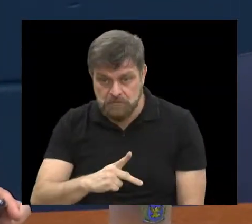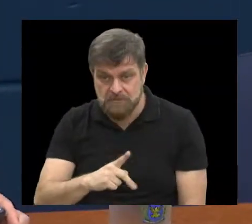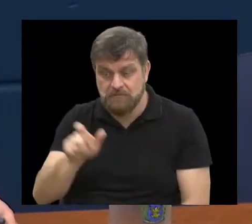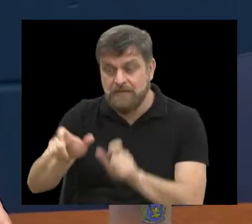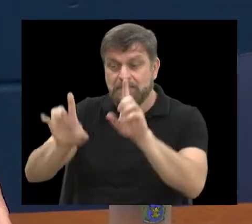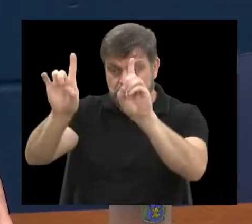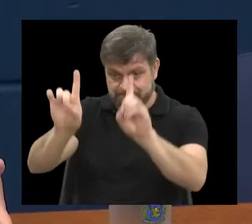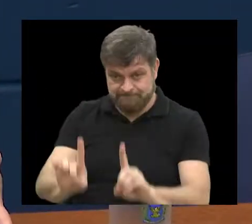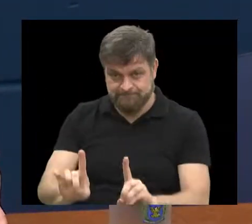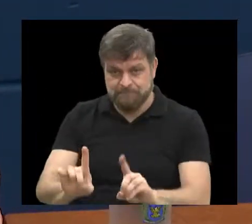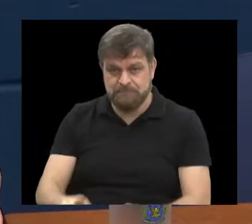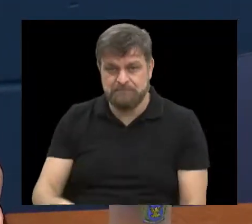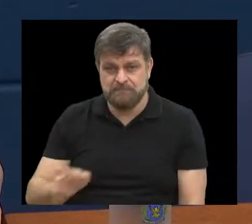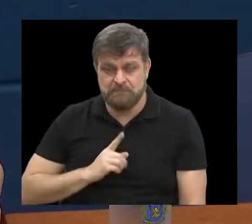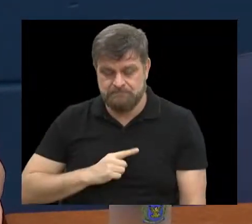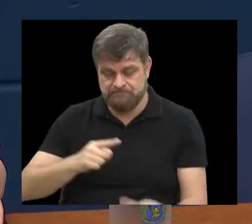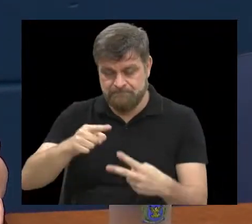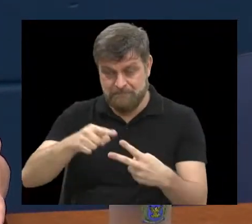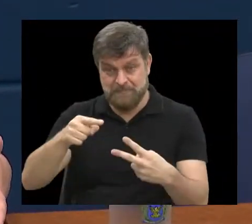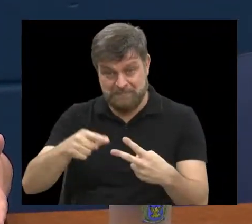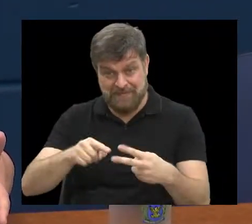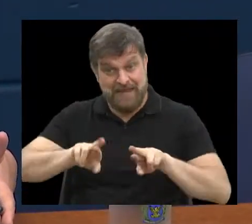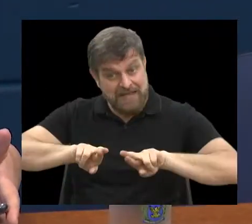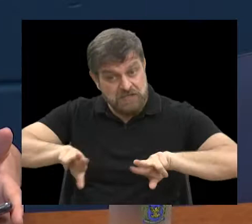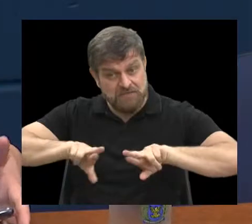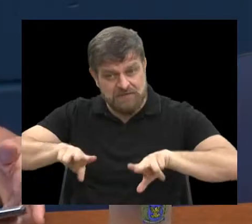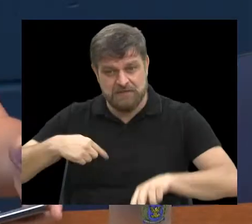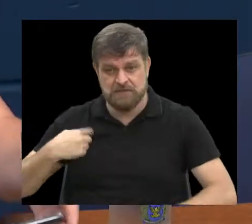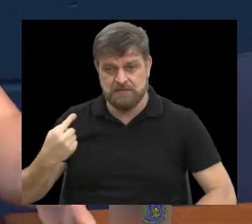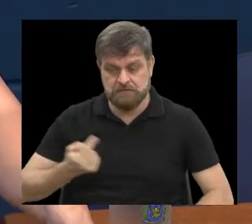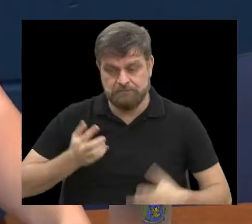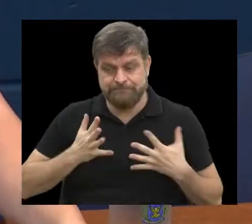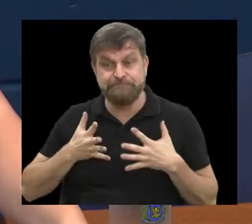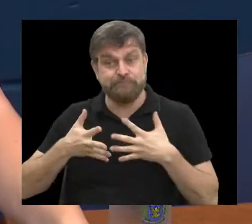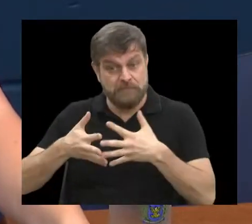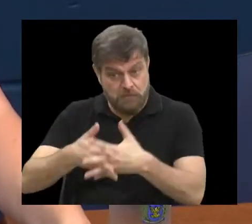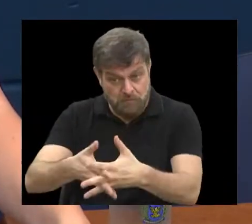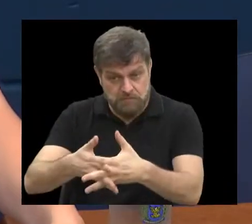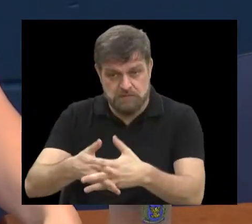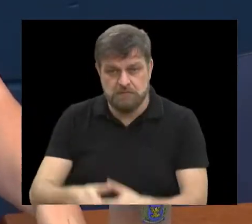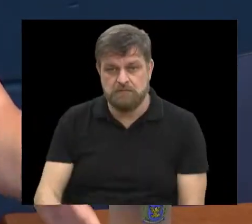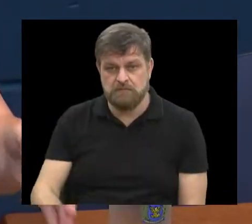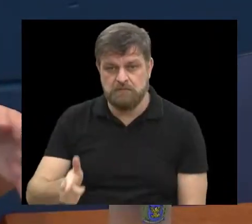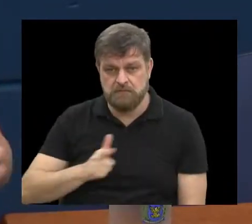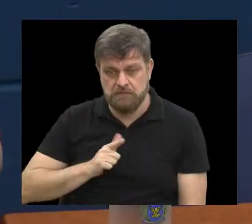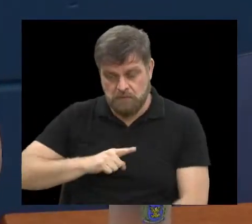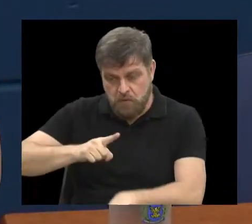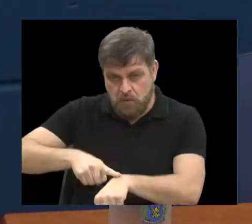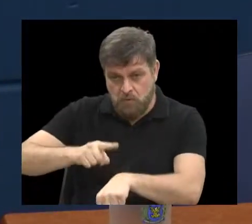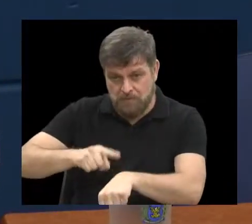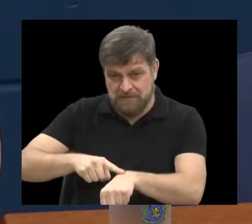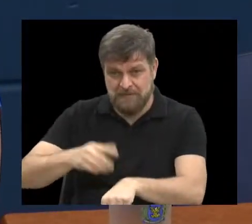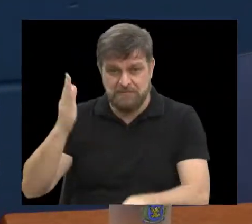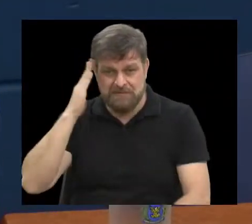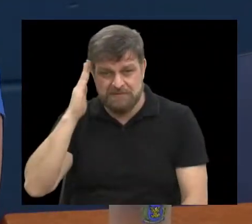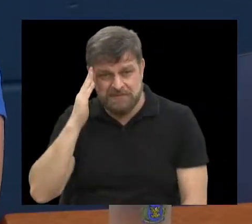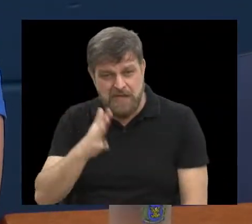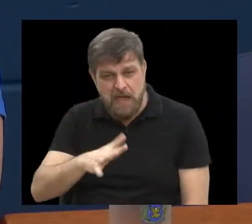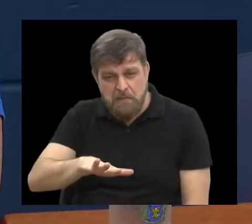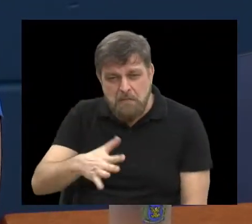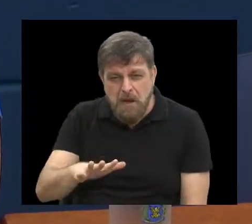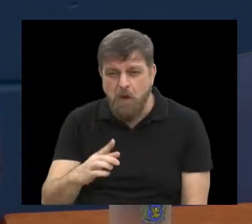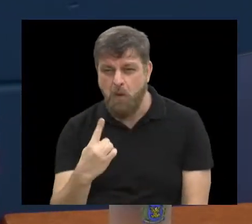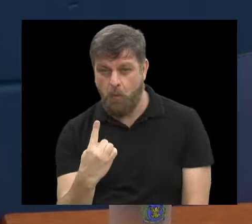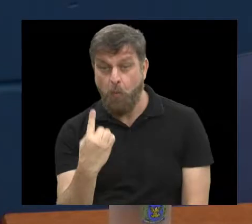com deficiência, que são coisas diferentes, embora a gente confunda. Estou olhando aqui um pouquinho o tempo, porque eu sei que eu tenho mais ou menos 1 hora